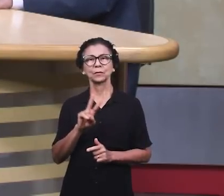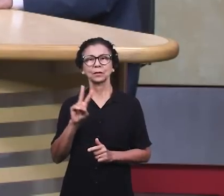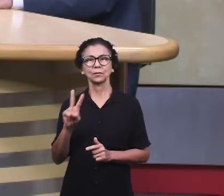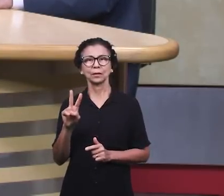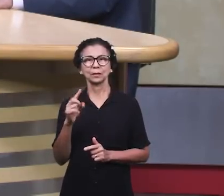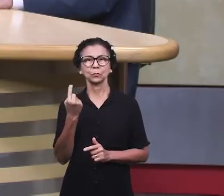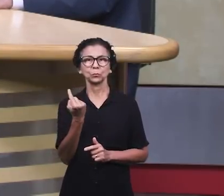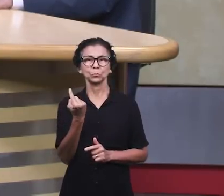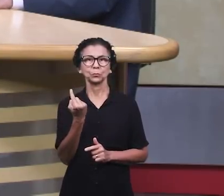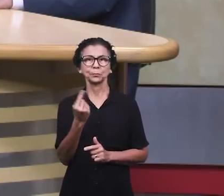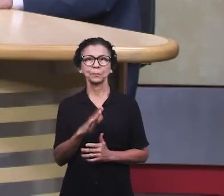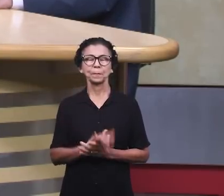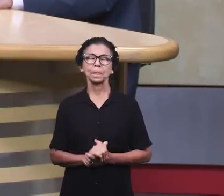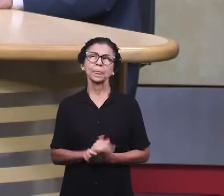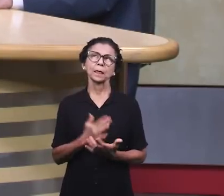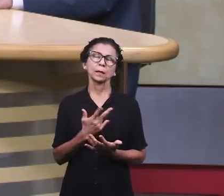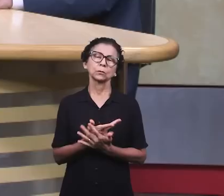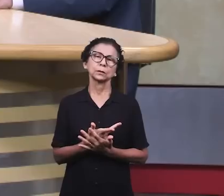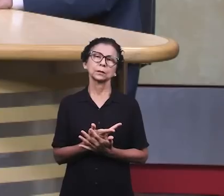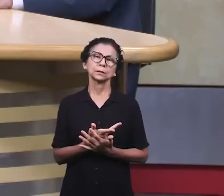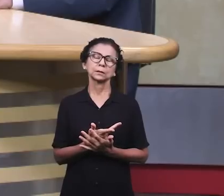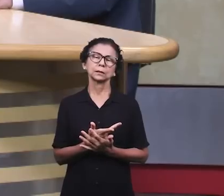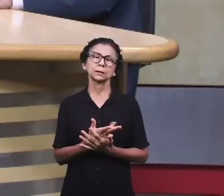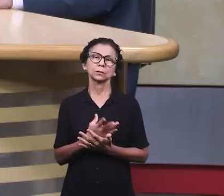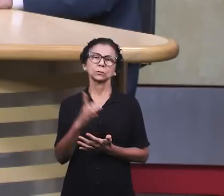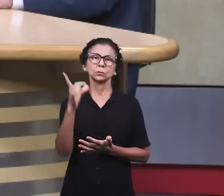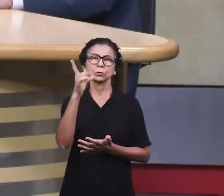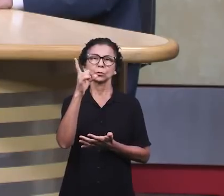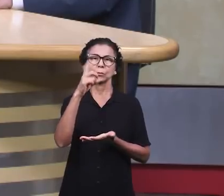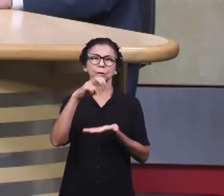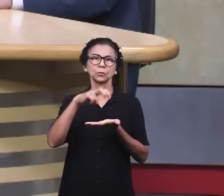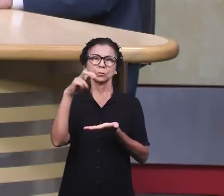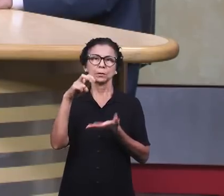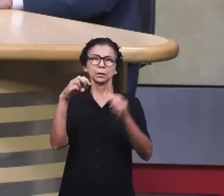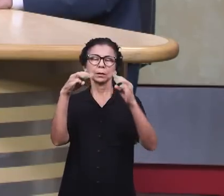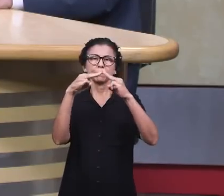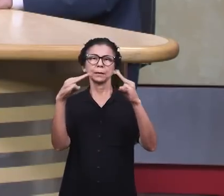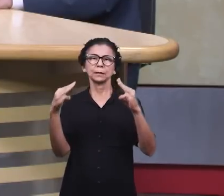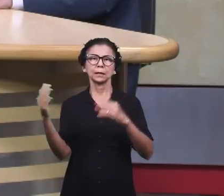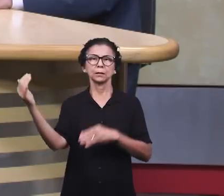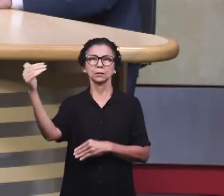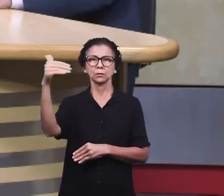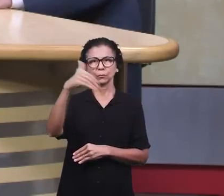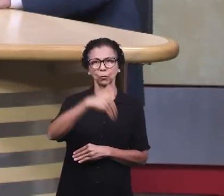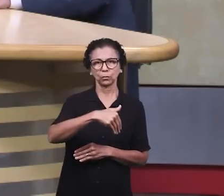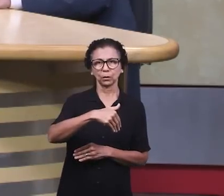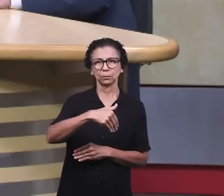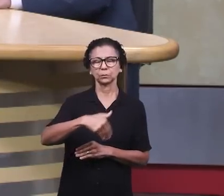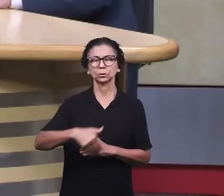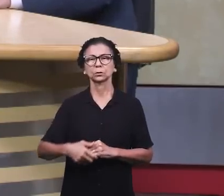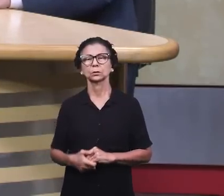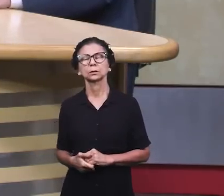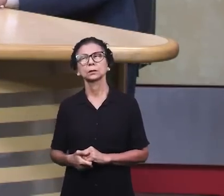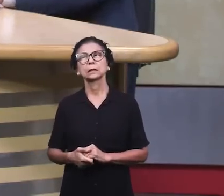descemos do Manaim, sábado, domingo de manhã e tal, nós fomos para o culto, fomos fazer a experiência. O senhor deu um dom.